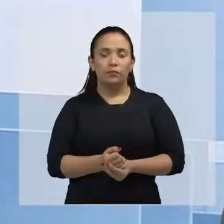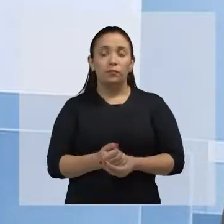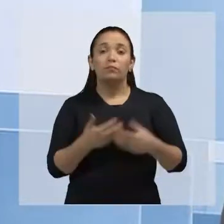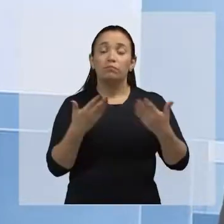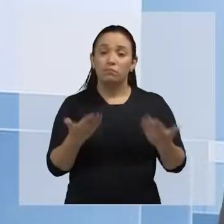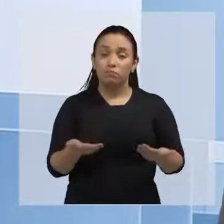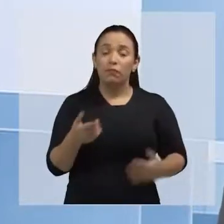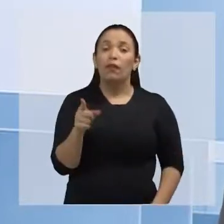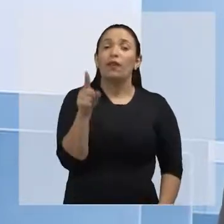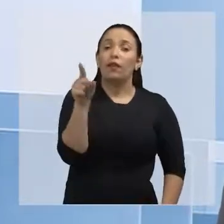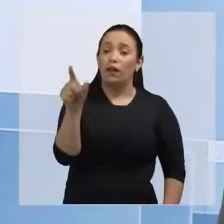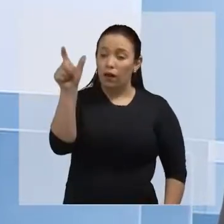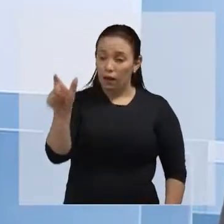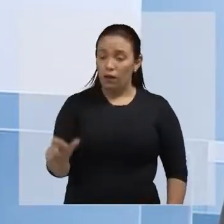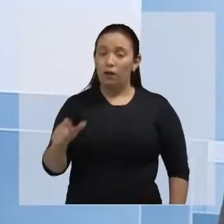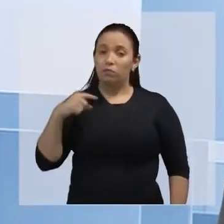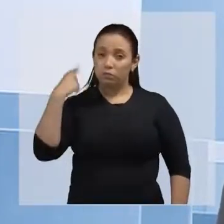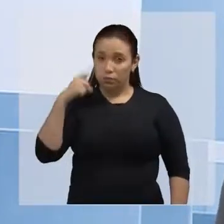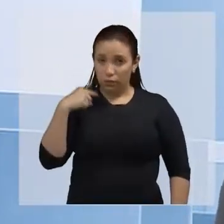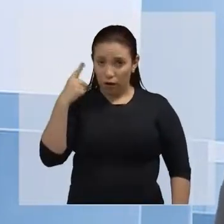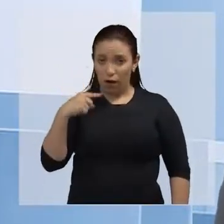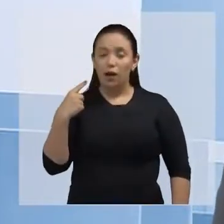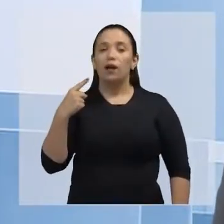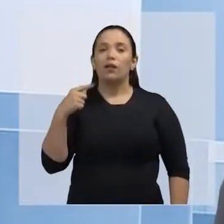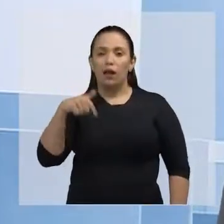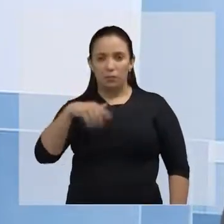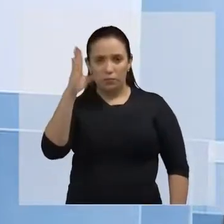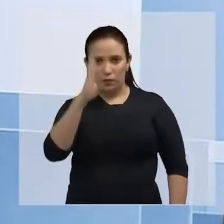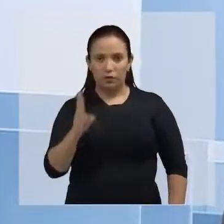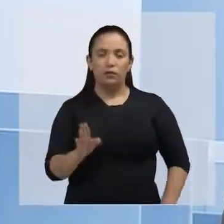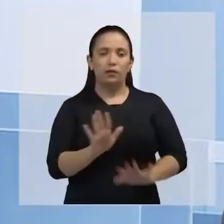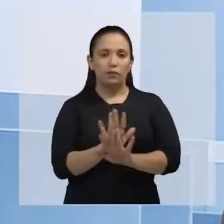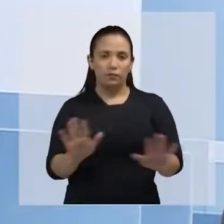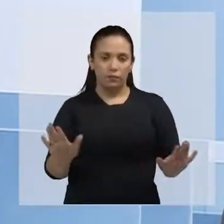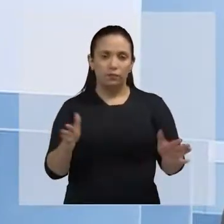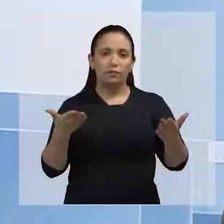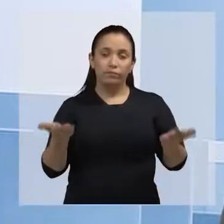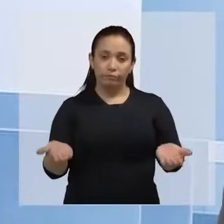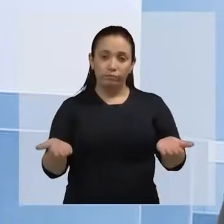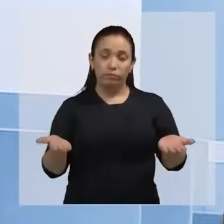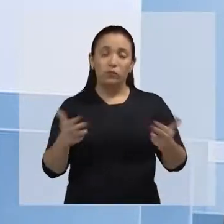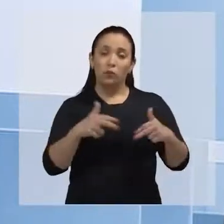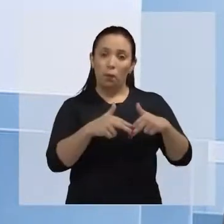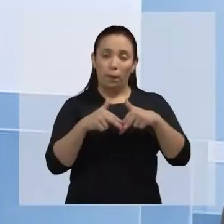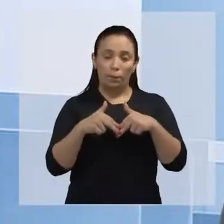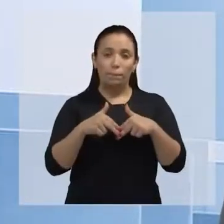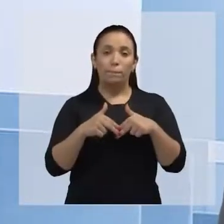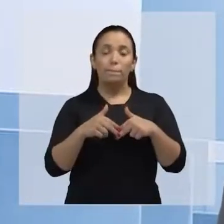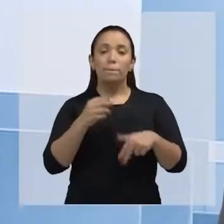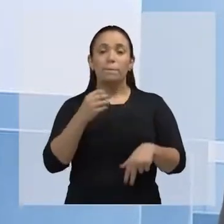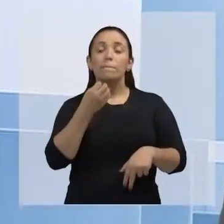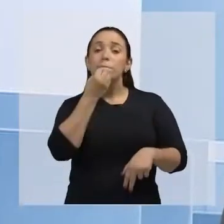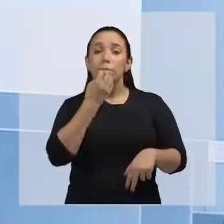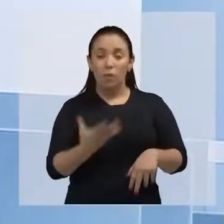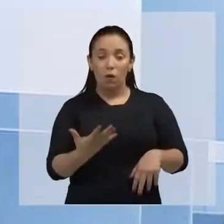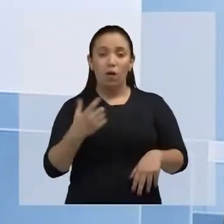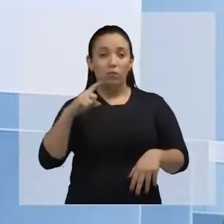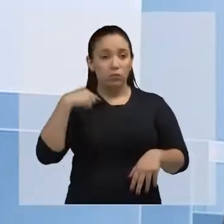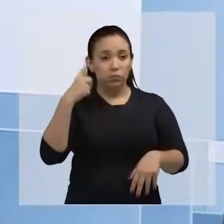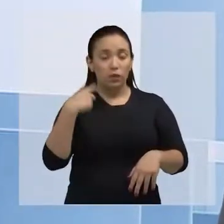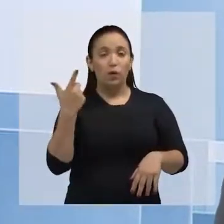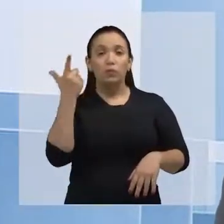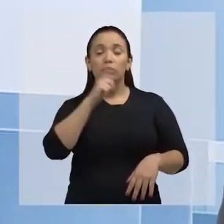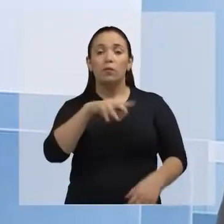julgamento final. Esse é o bom advogado nesse país. Tá certo? Foi o que fez com... Bons advogados fizeram que